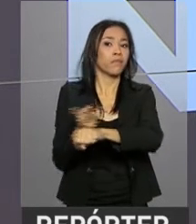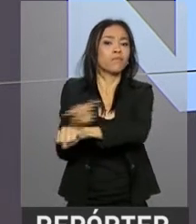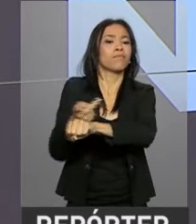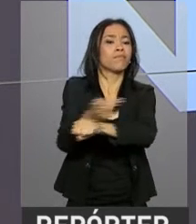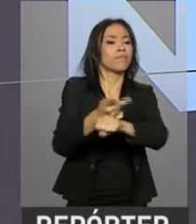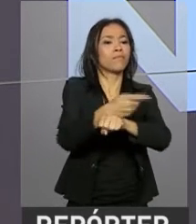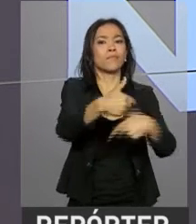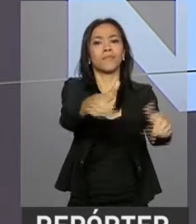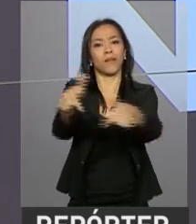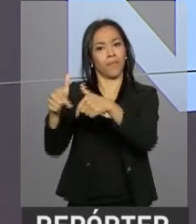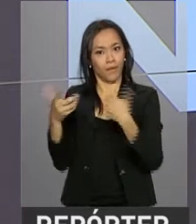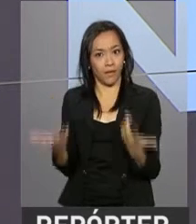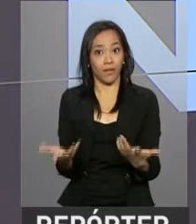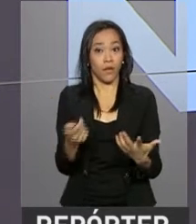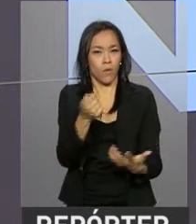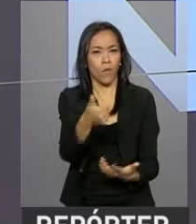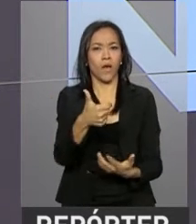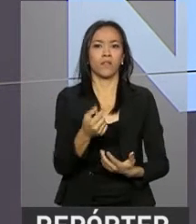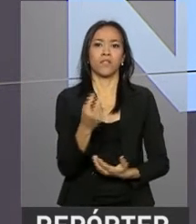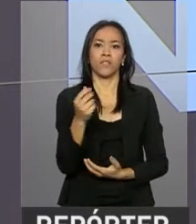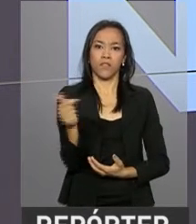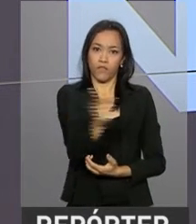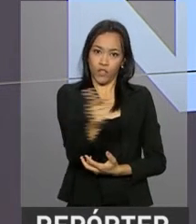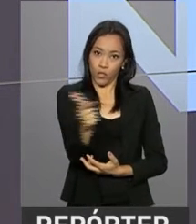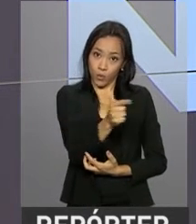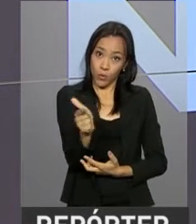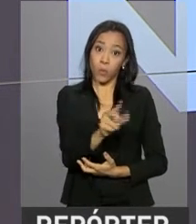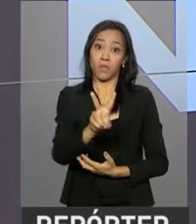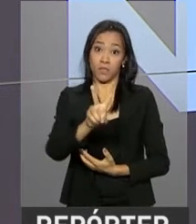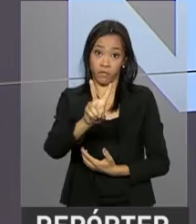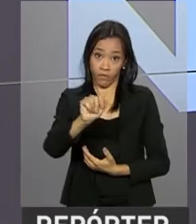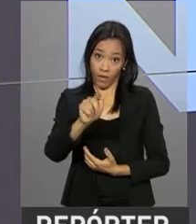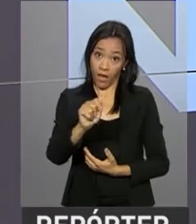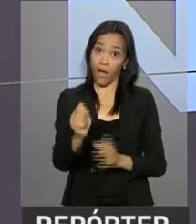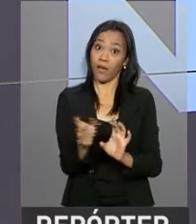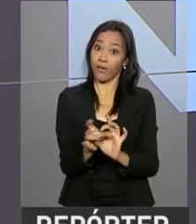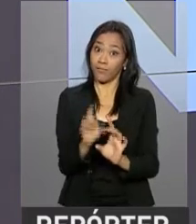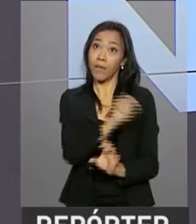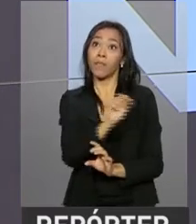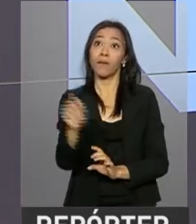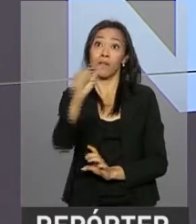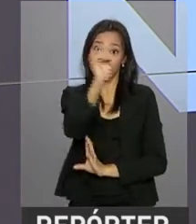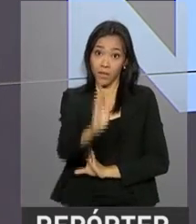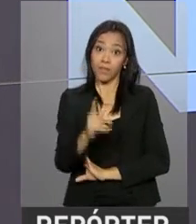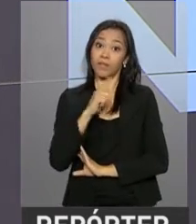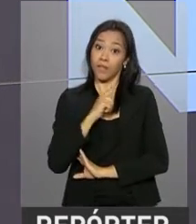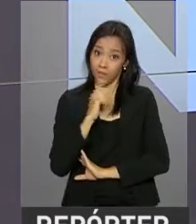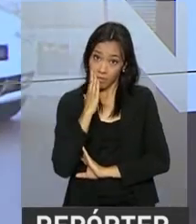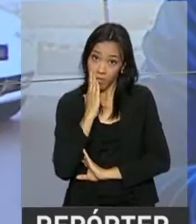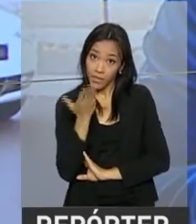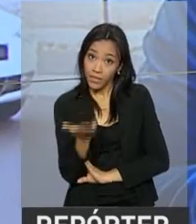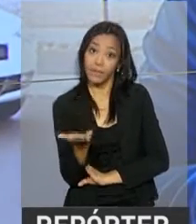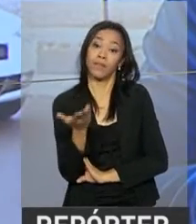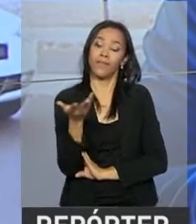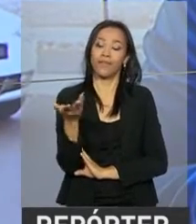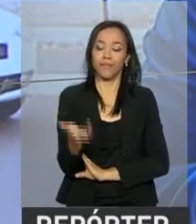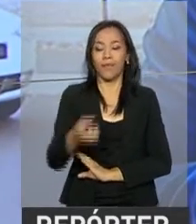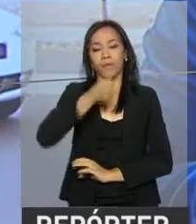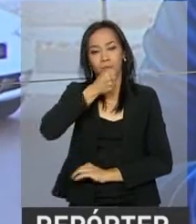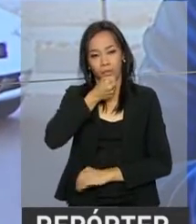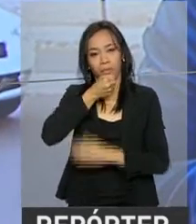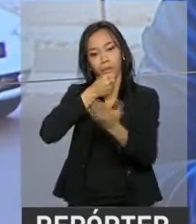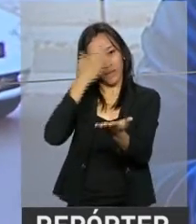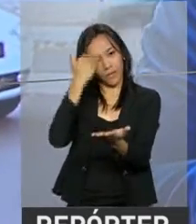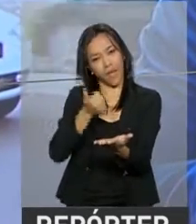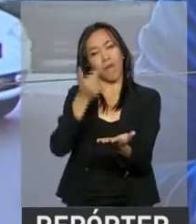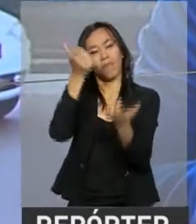mercado de trabalho. Sabia que há quase 22 mil vagas disponíveis em todo o país? Não sabia? A repórter Gabriela Noronha